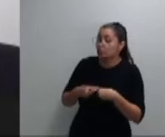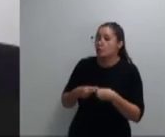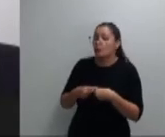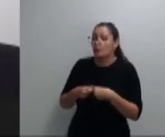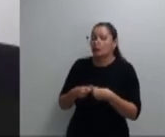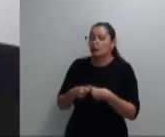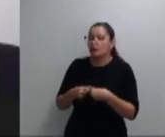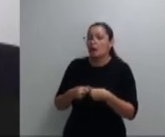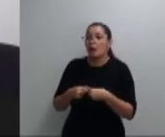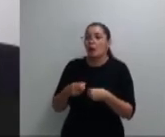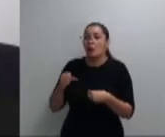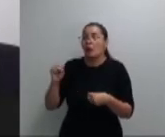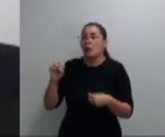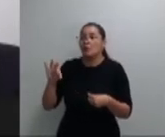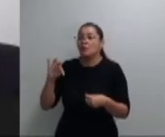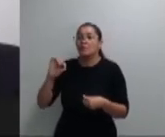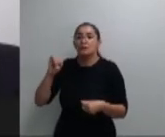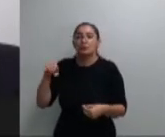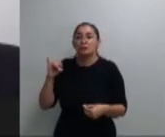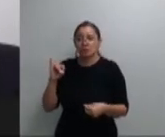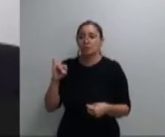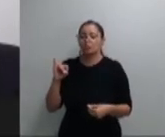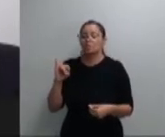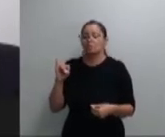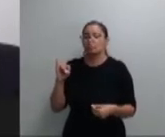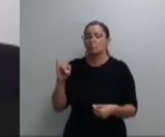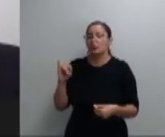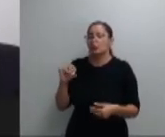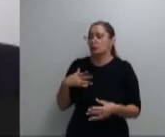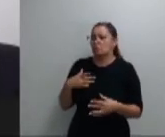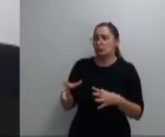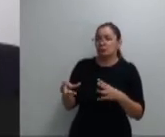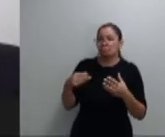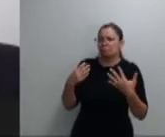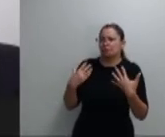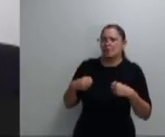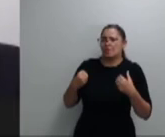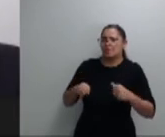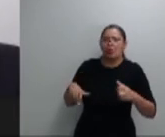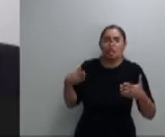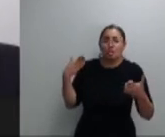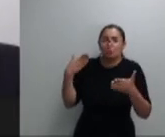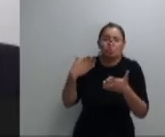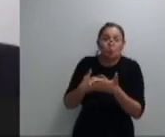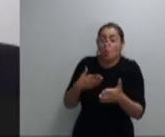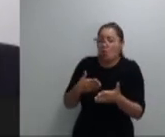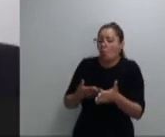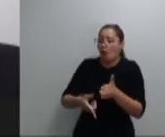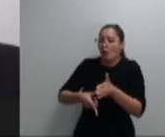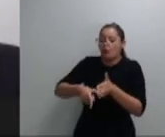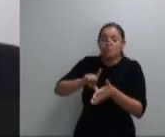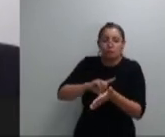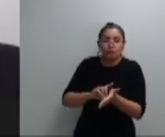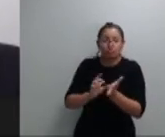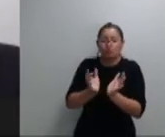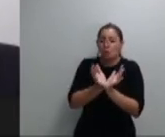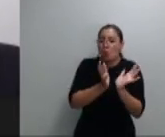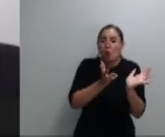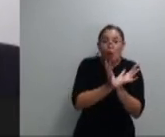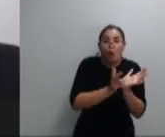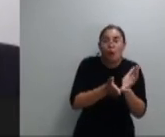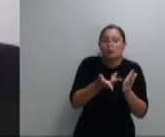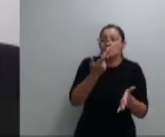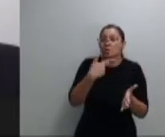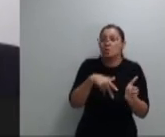ela não chegou ao patamar de mérito ela esbarrou antes em óbice da